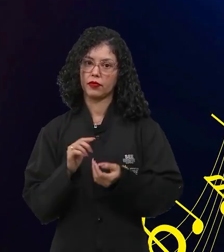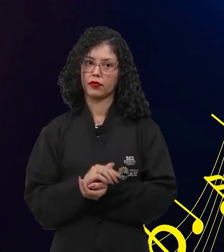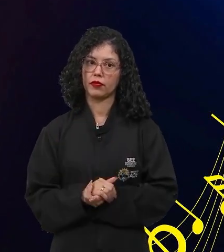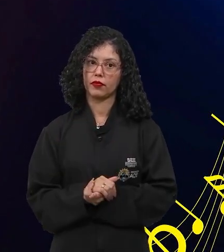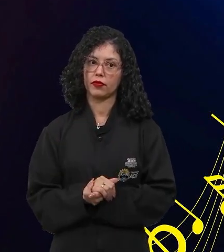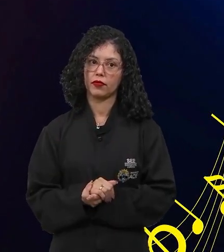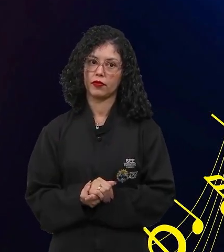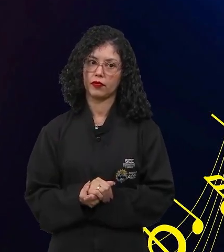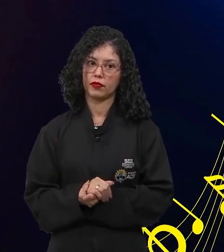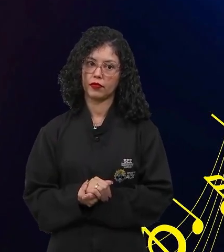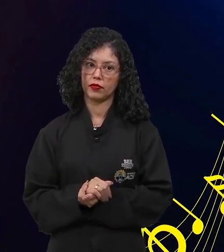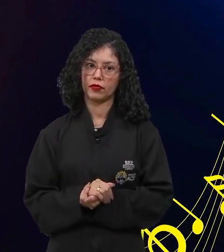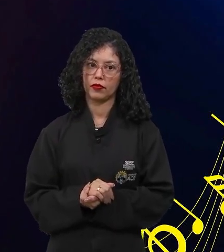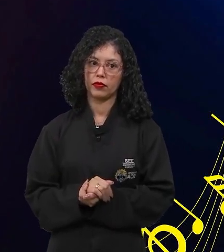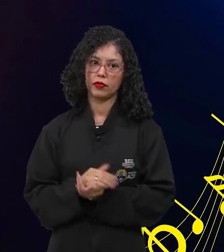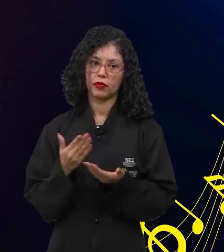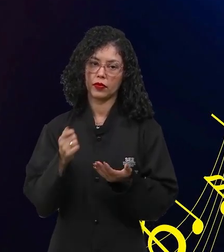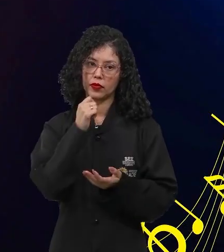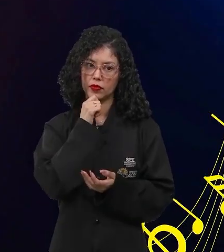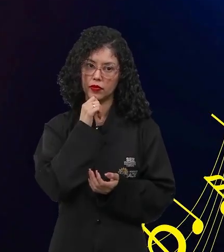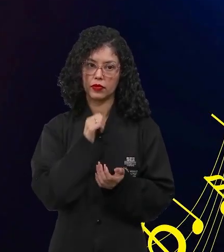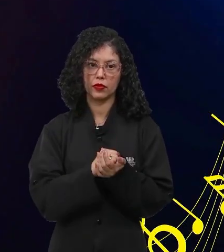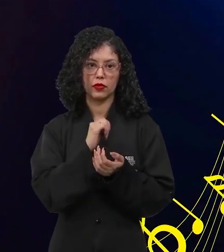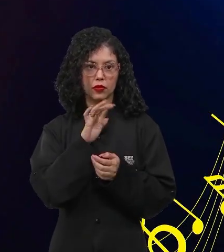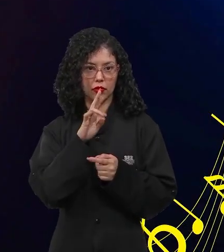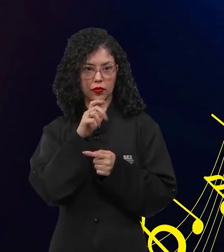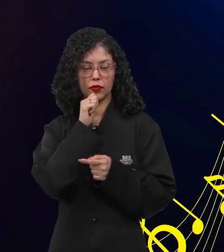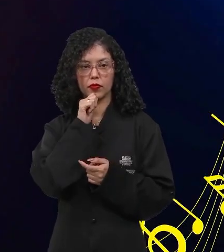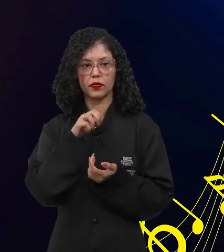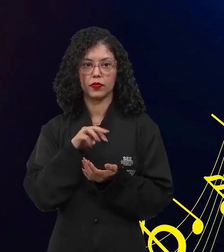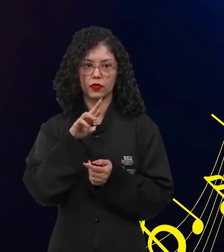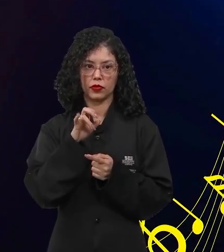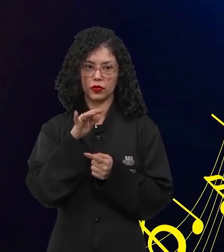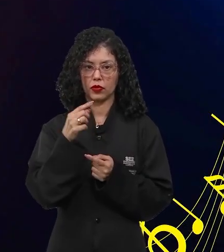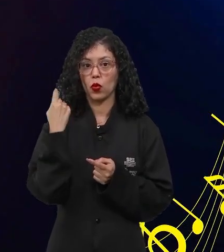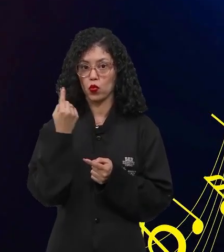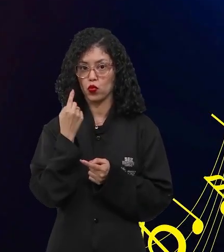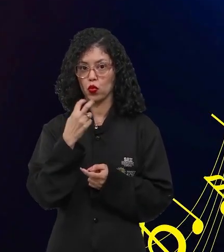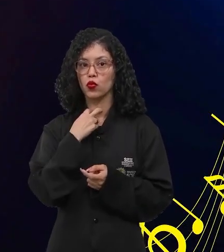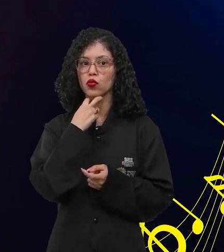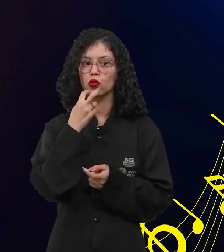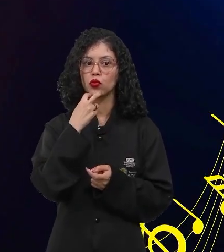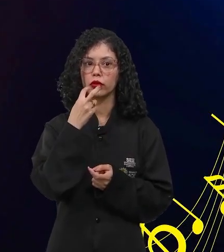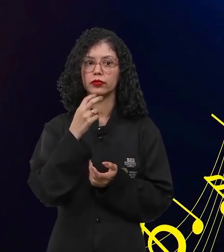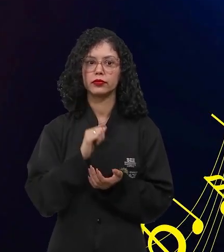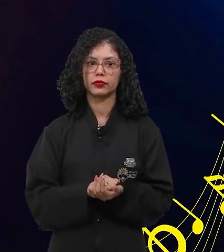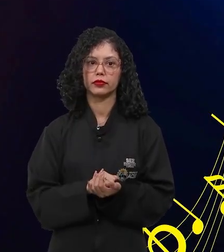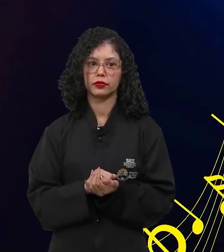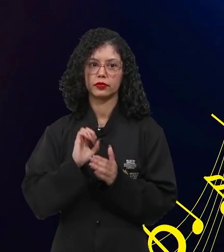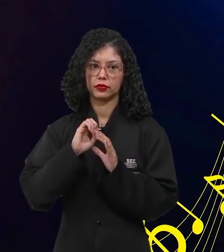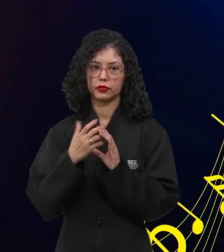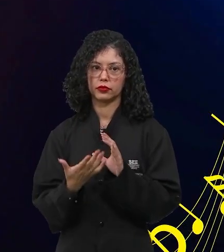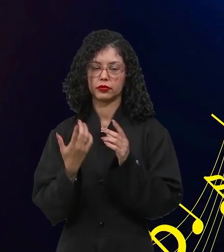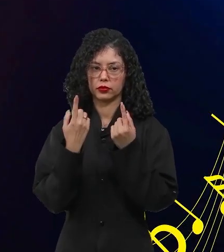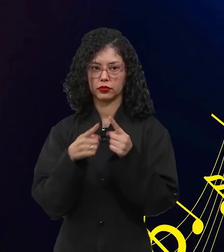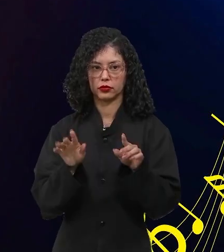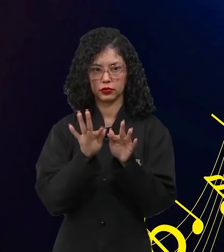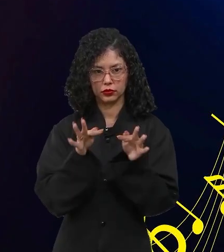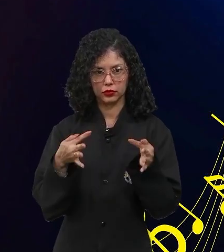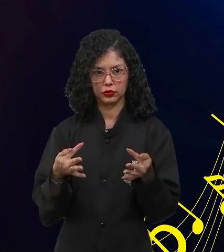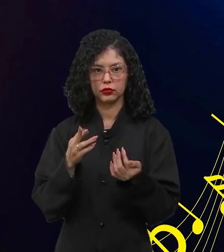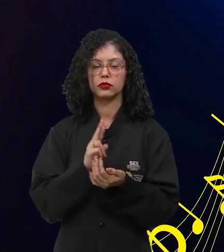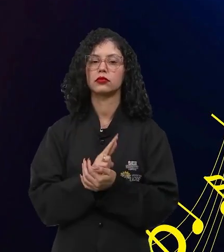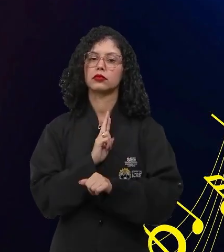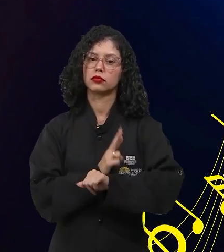ópera. Vamos aqui adiantar, porque ele é um canto litúrgico, de uma única voz, ele é caracterizado por uma